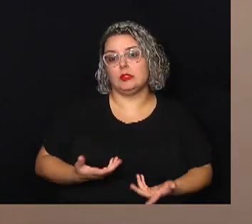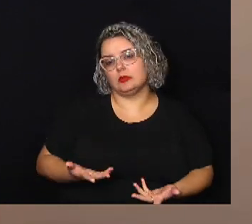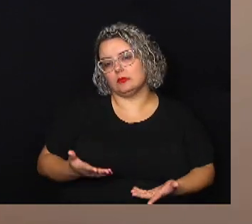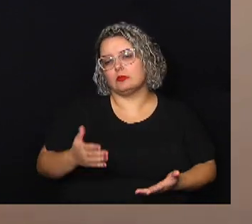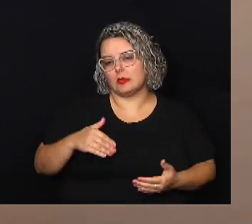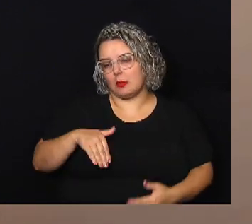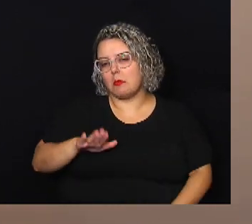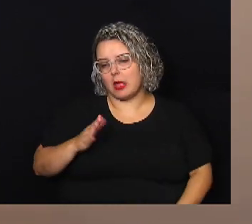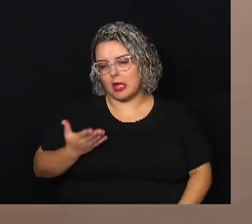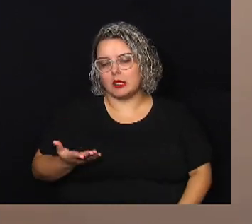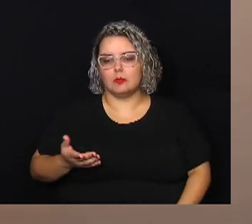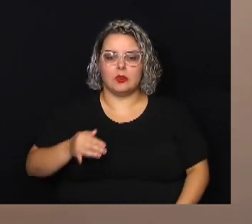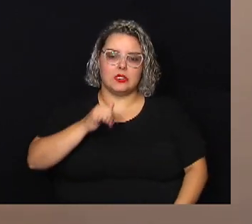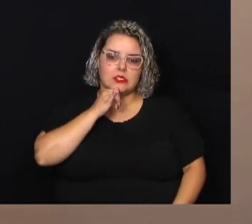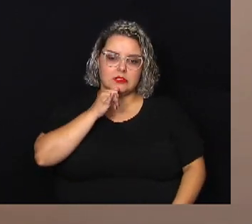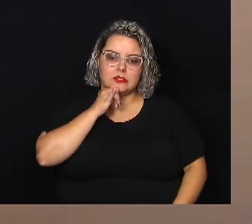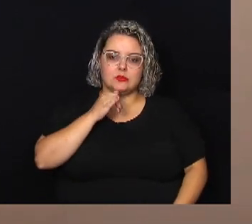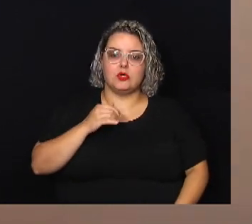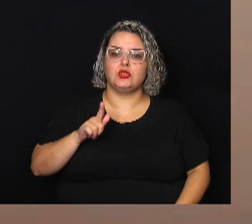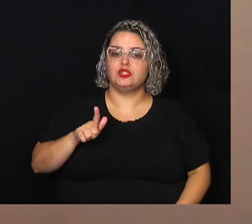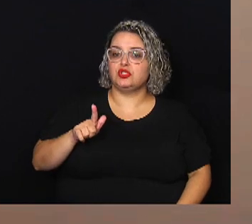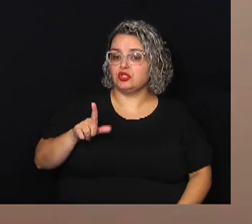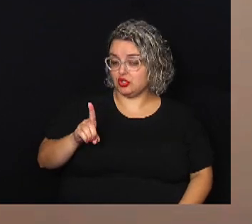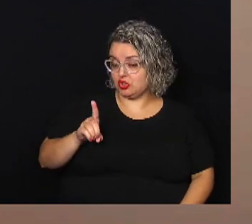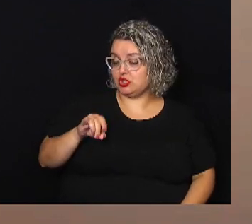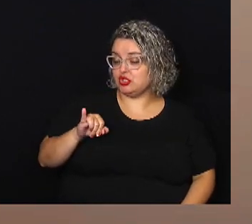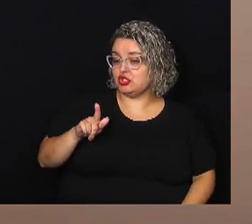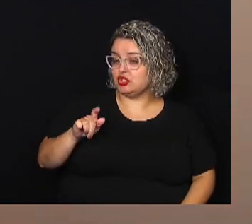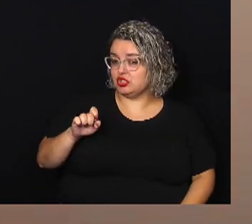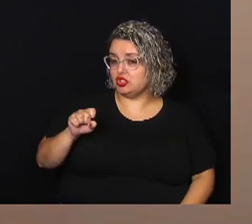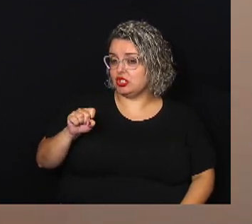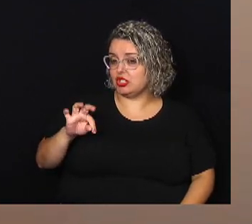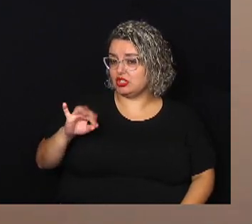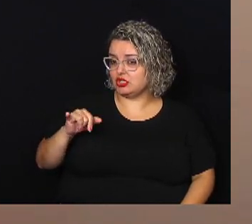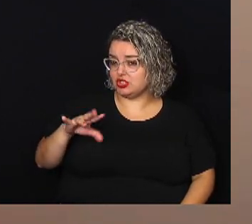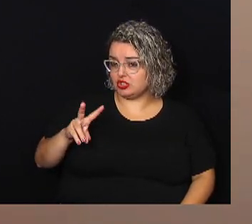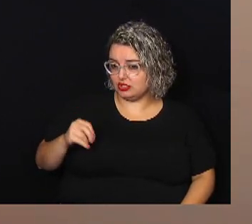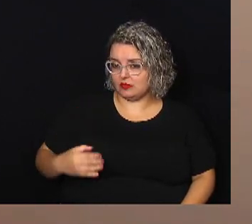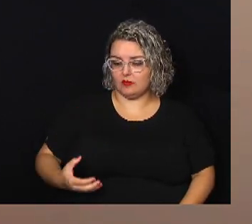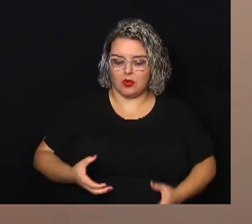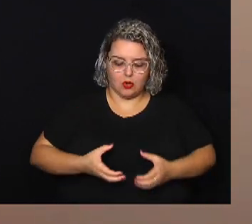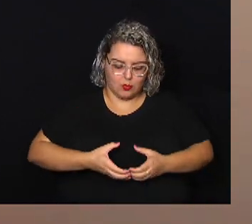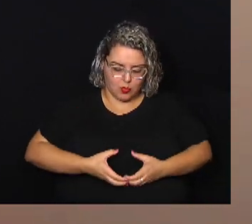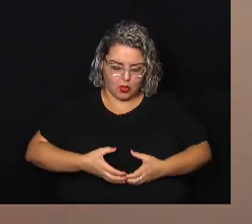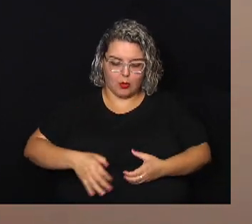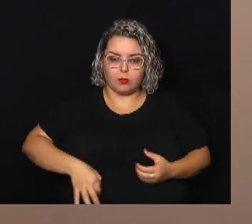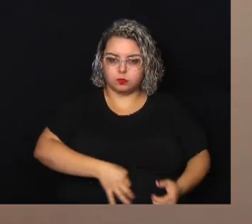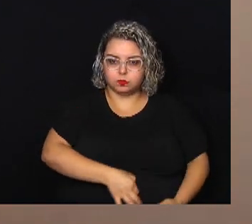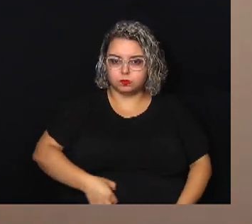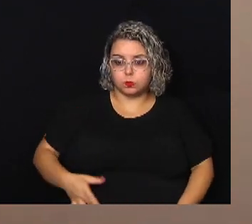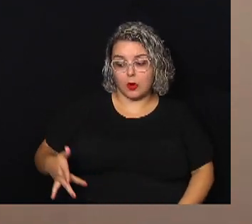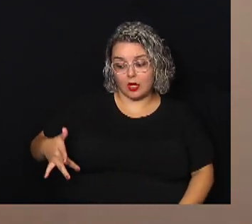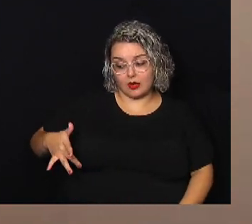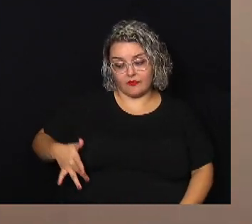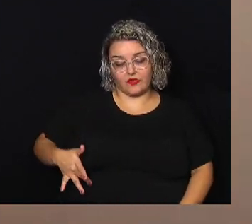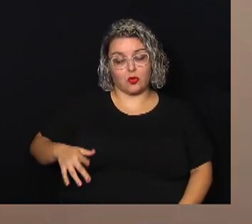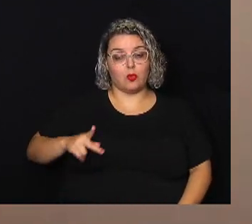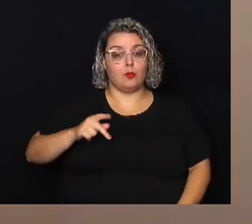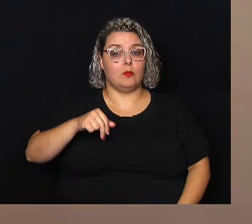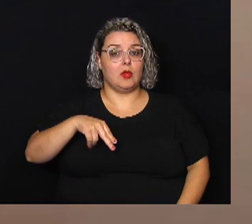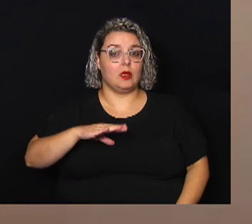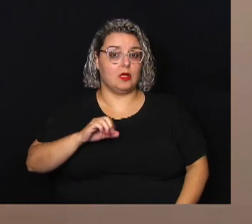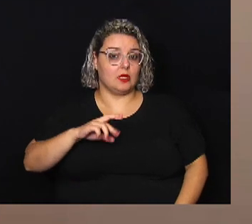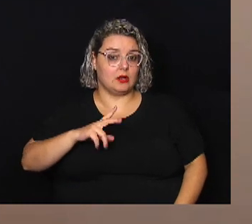do trato digestivo, por exemplo, estômago, intestino, pâncreas, fígado, são tumores que cursam com